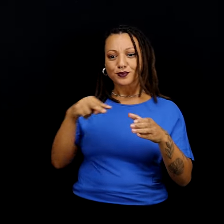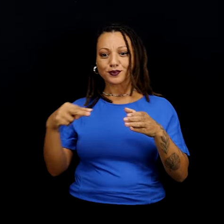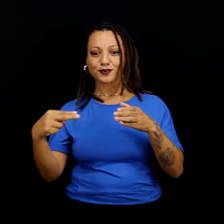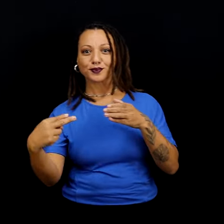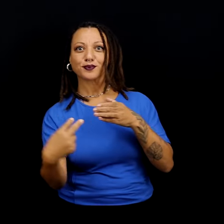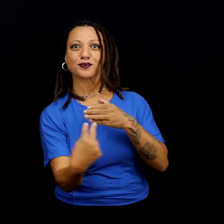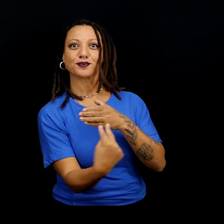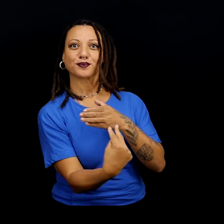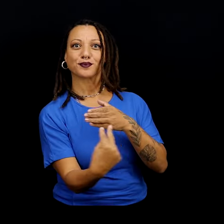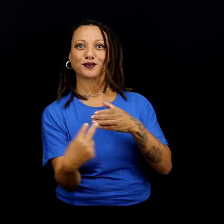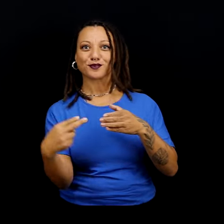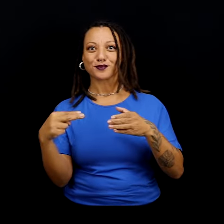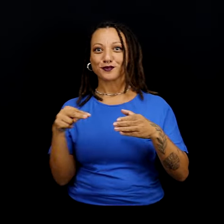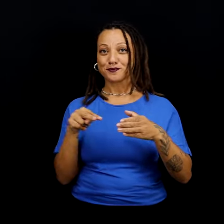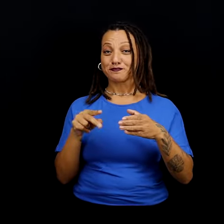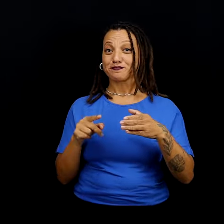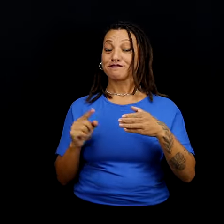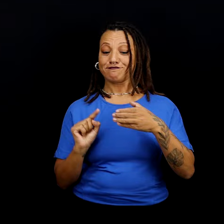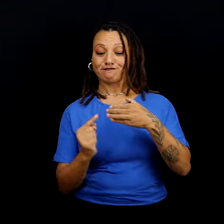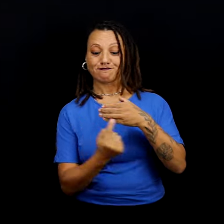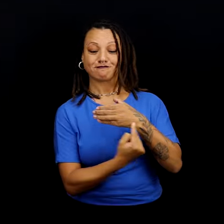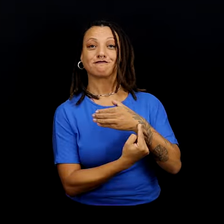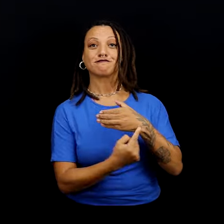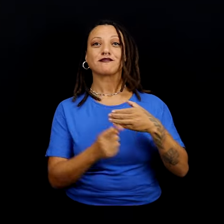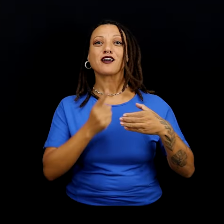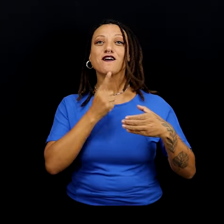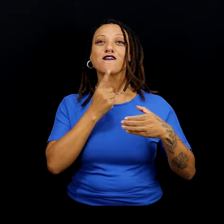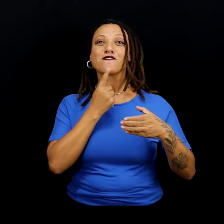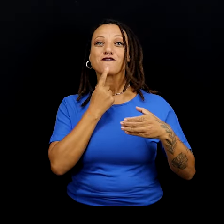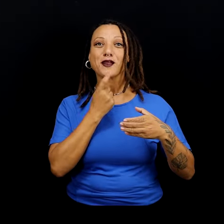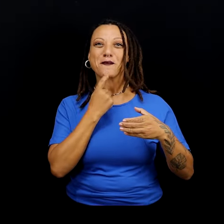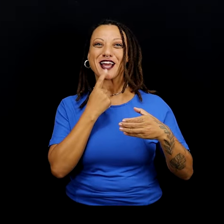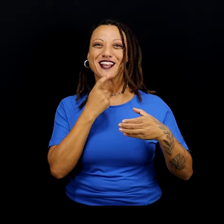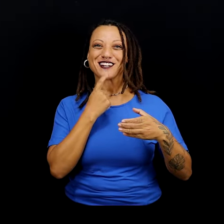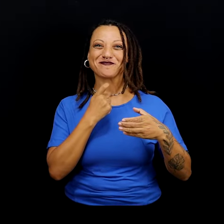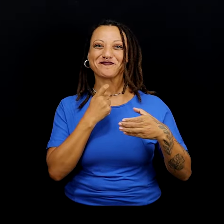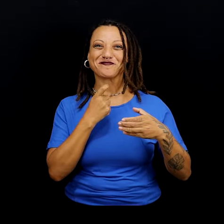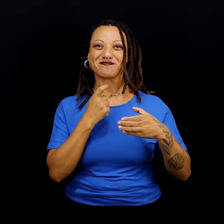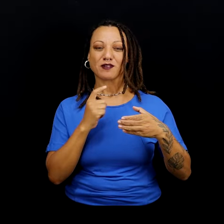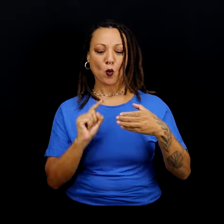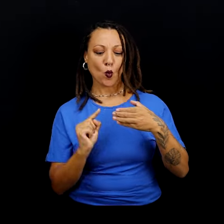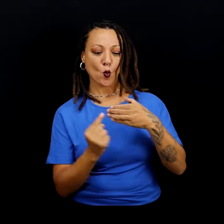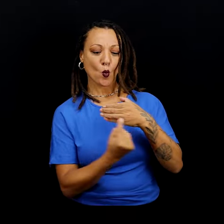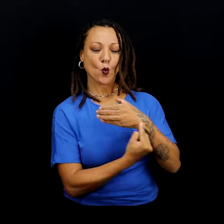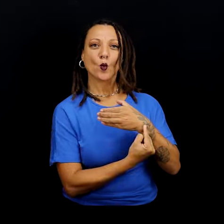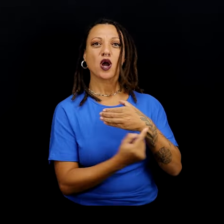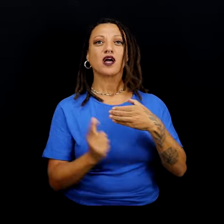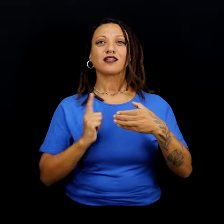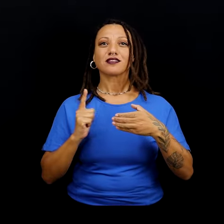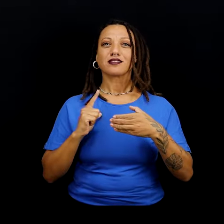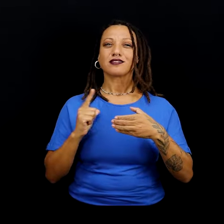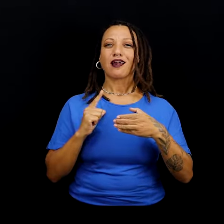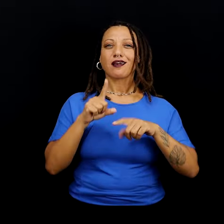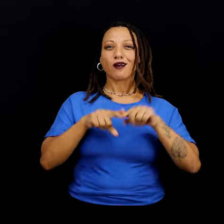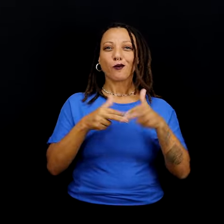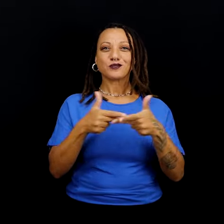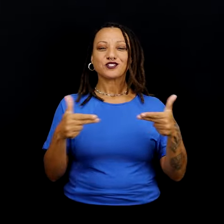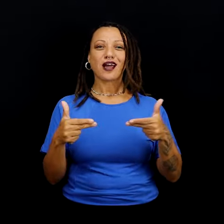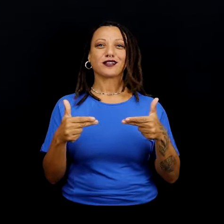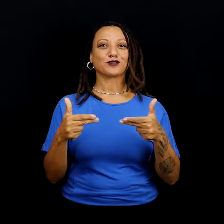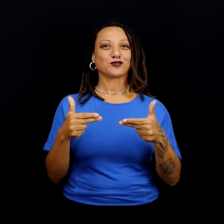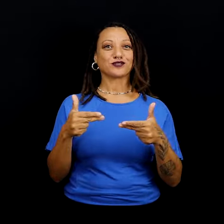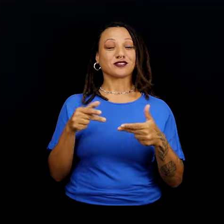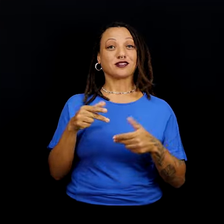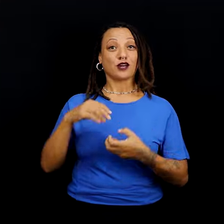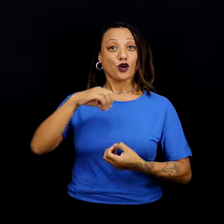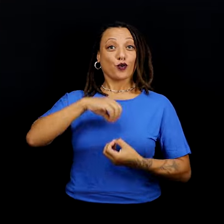percepção. O primeiro nível, que é uma parede vermelha, ali a gente colocou as coisas que